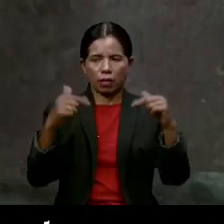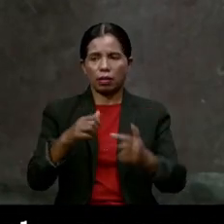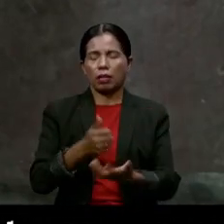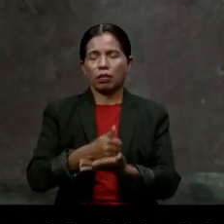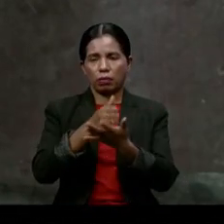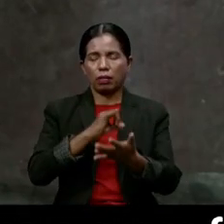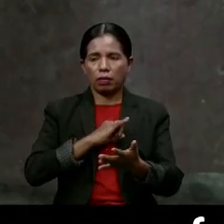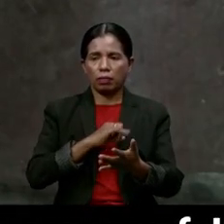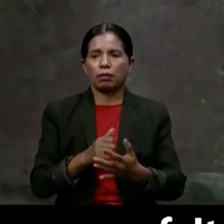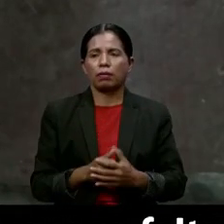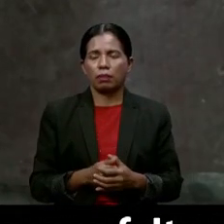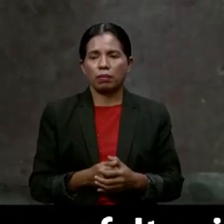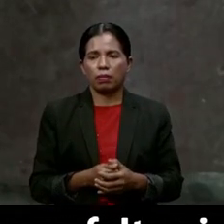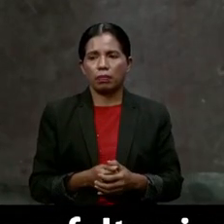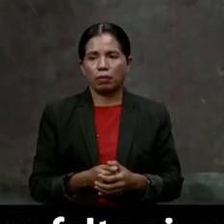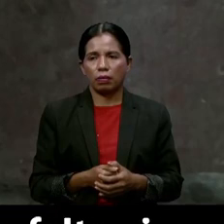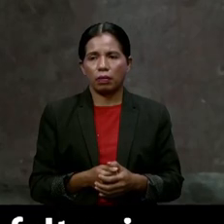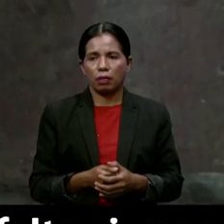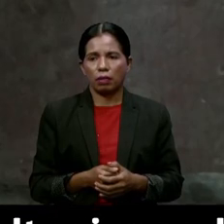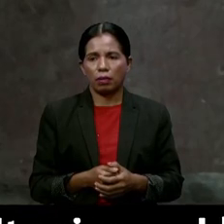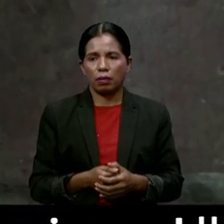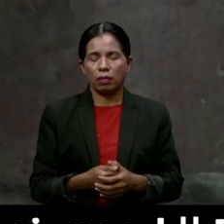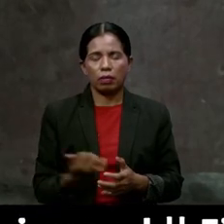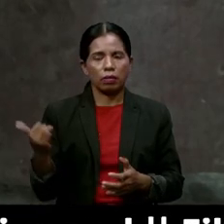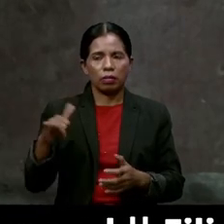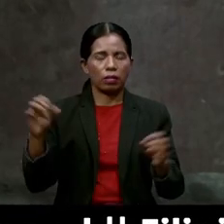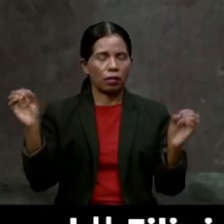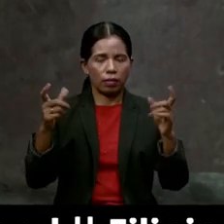sira. Sira tenu ma. La mai sira.